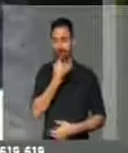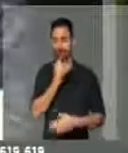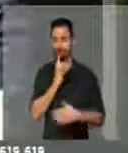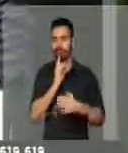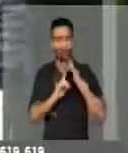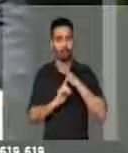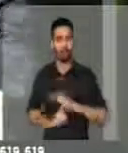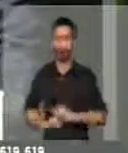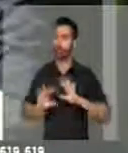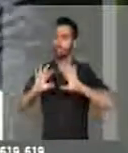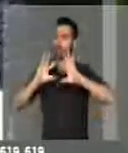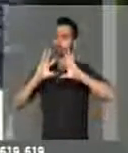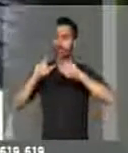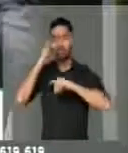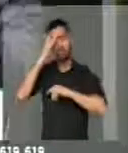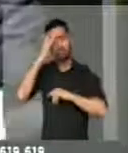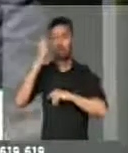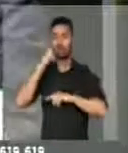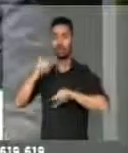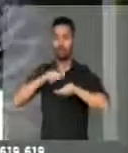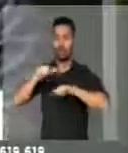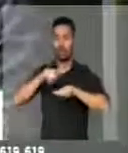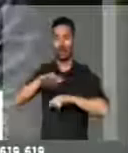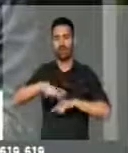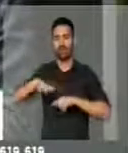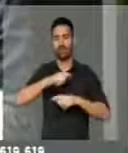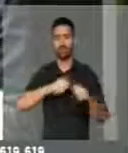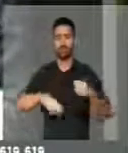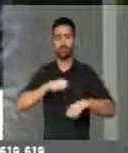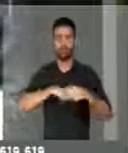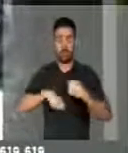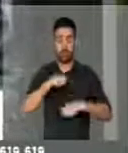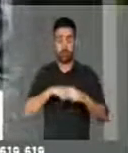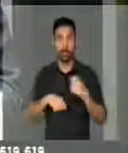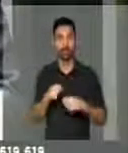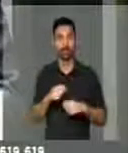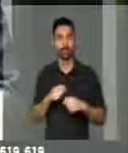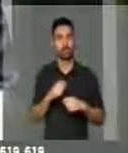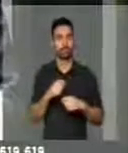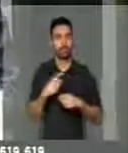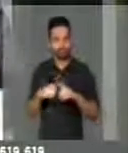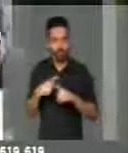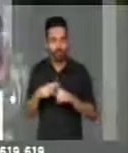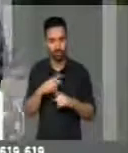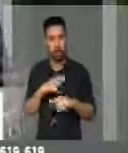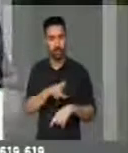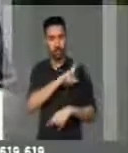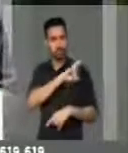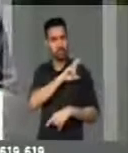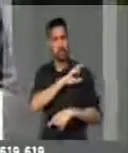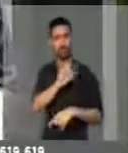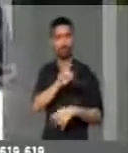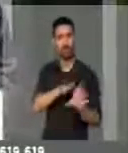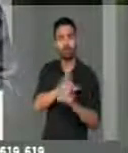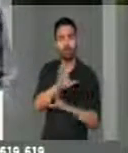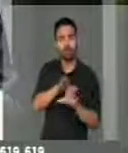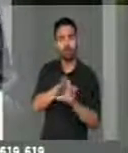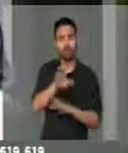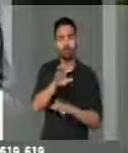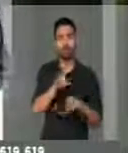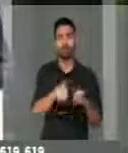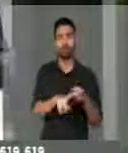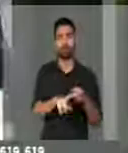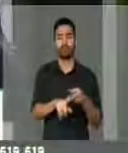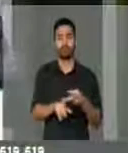todos aqueles que trabalham dentro de uma área administrativa que tem a responsabilidade de orientar, de fazer com